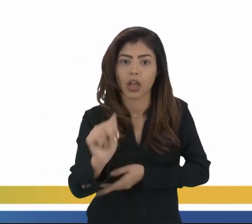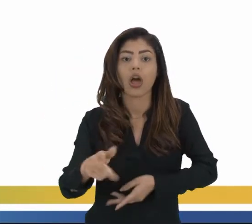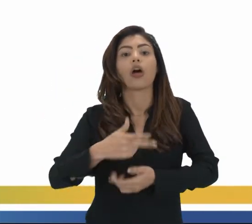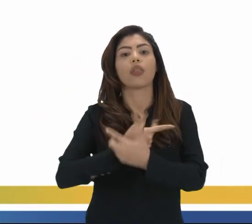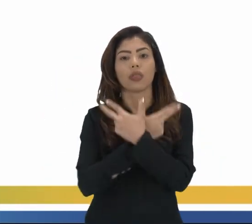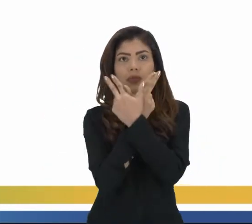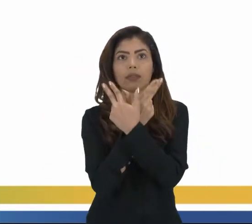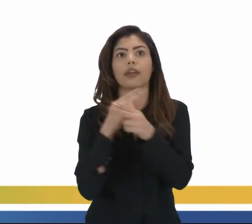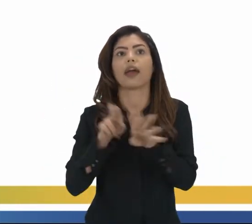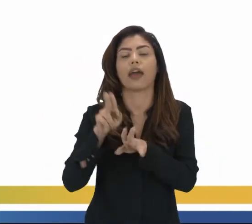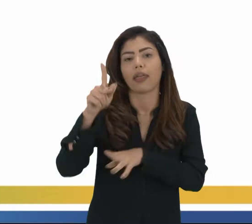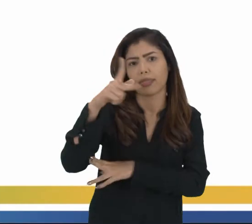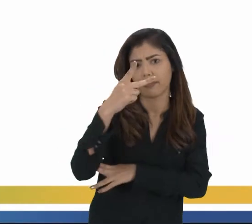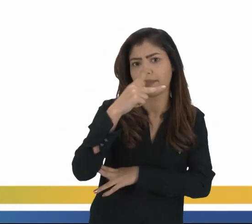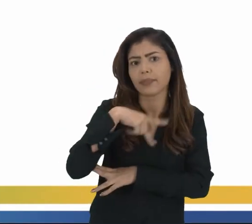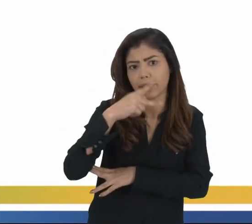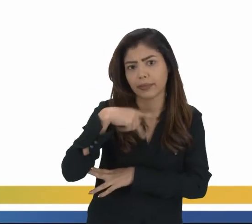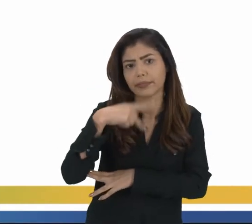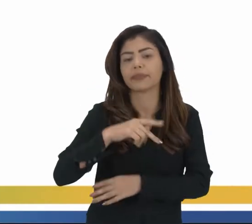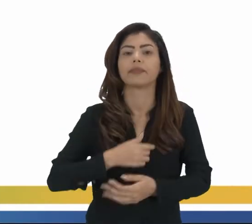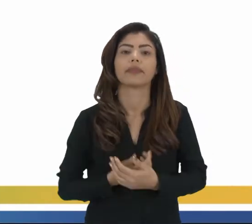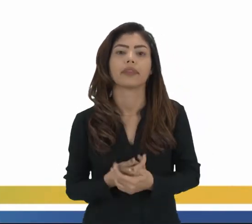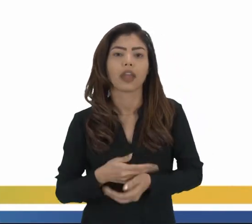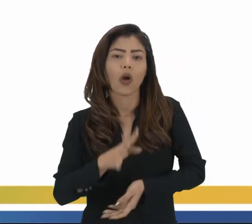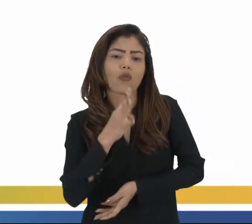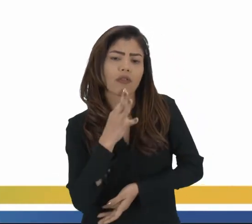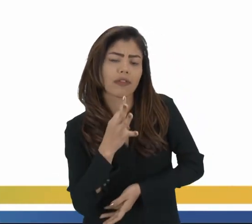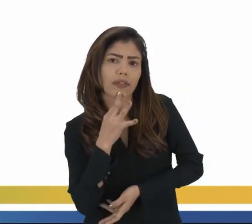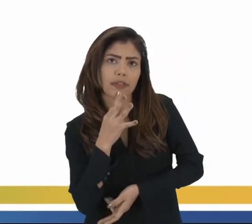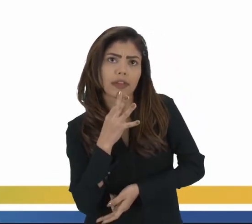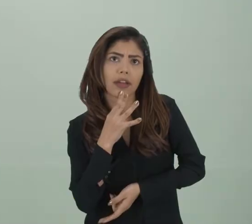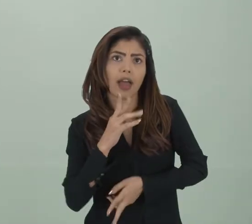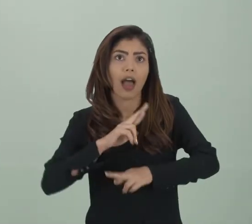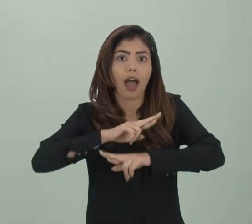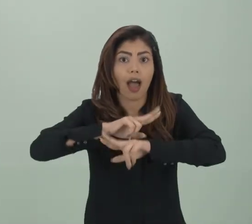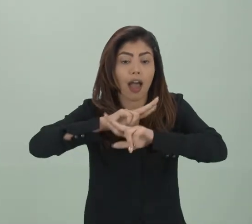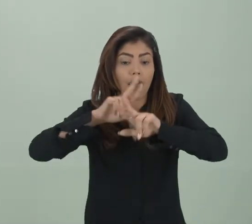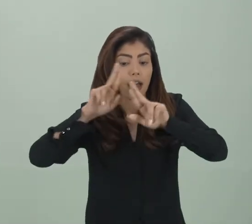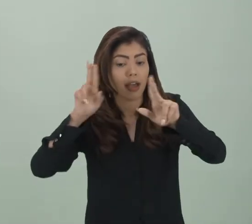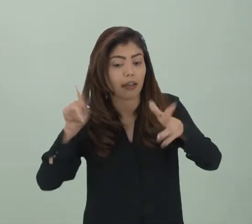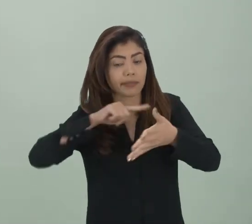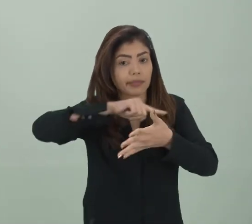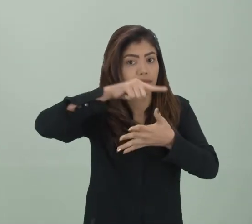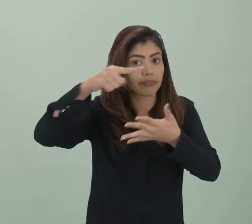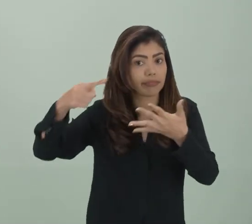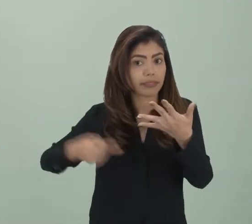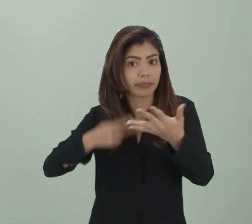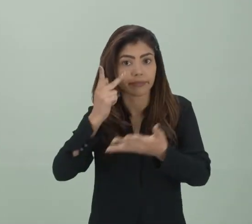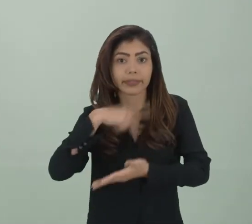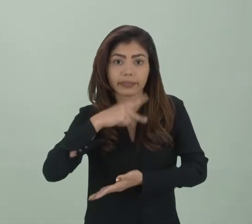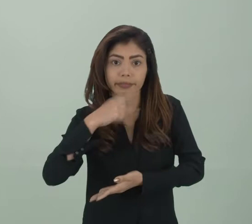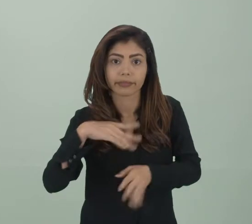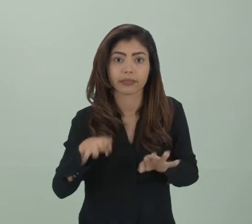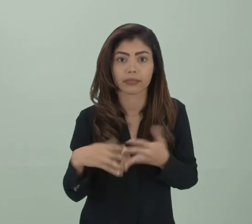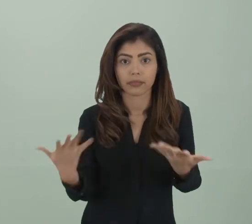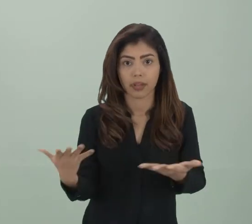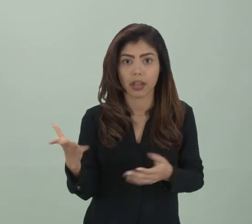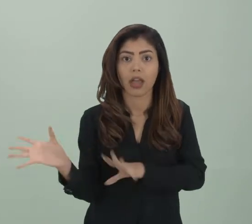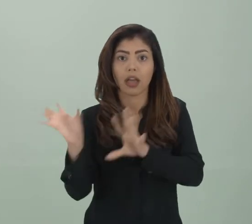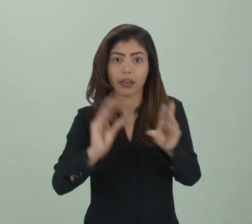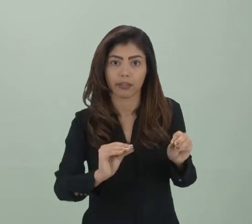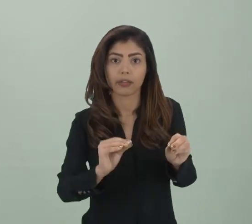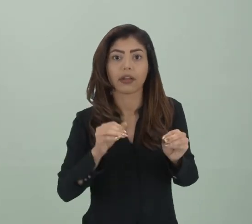Peru, né, e nós começamos a conhecer a variação peruana. A variação peruana, que além de